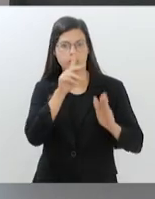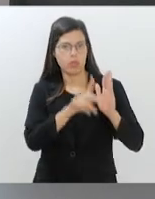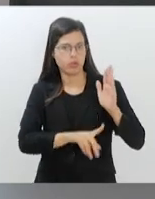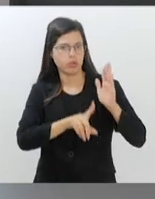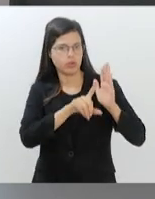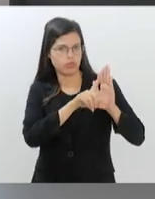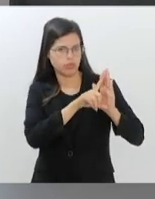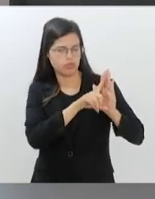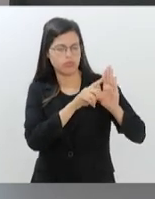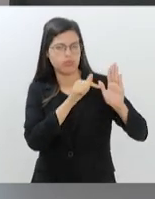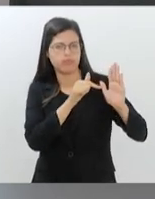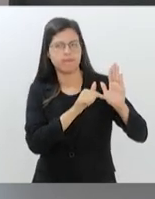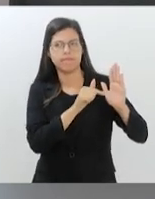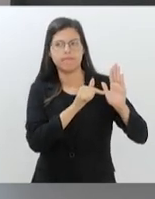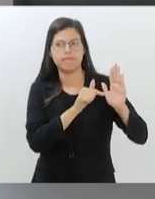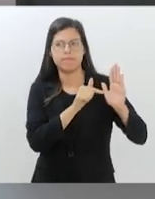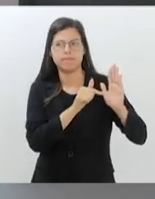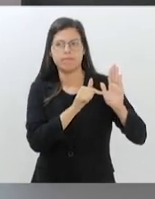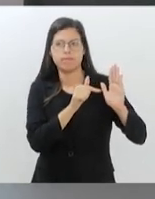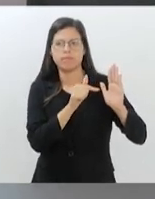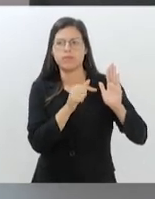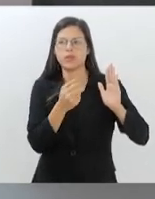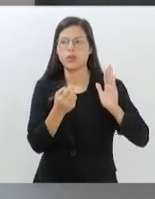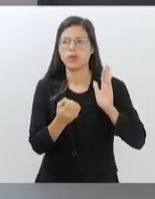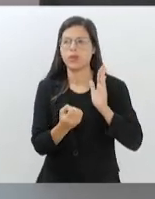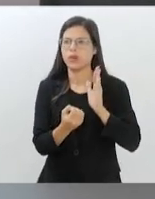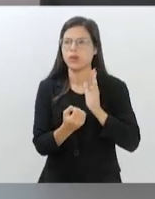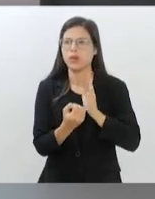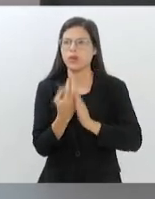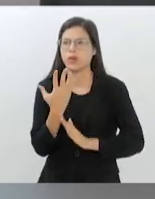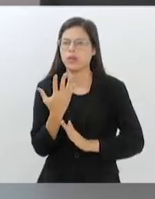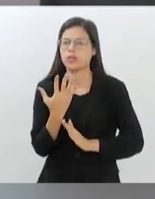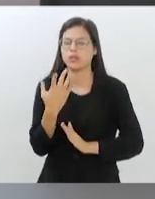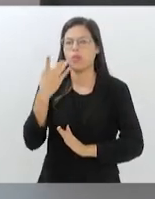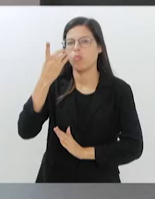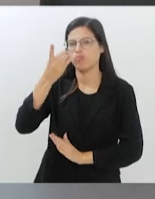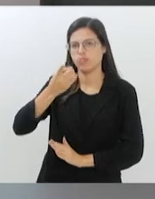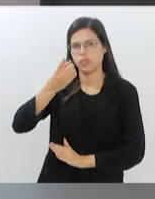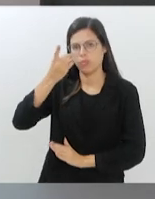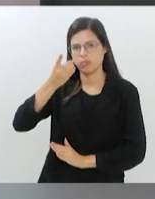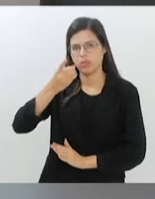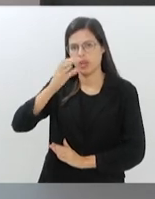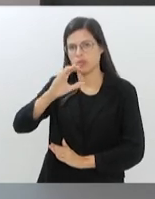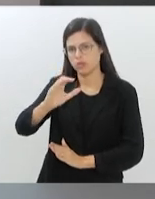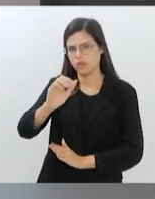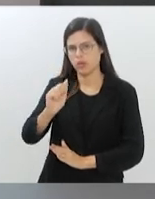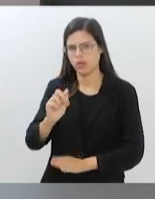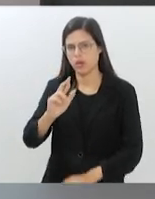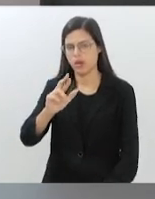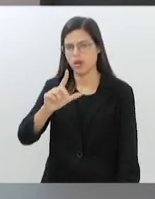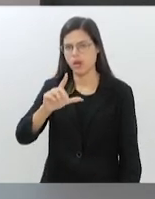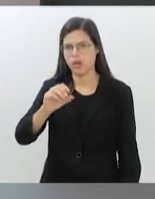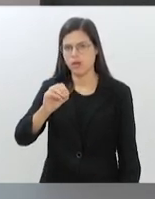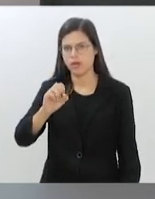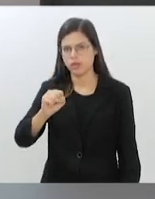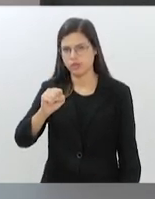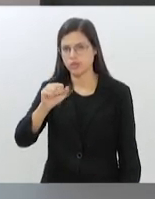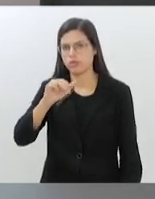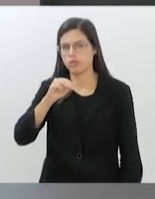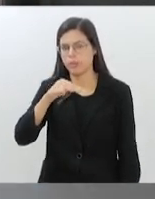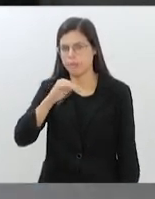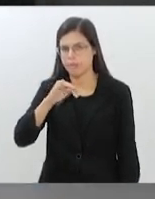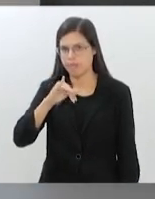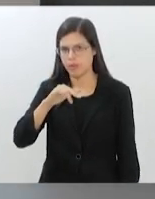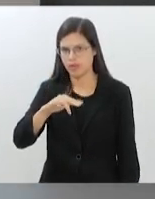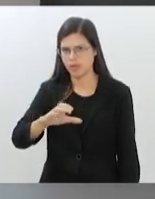autoria do combativo deputado Carlos min nós tivemos aqui